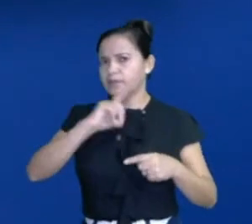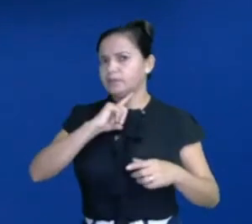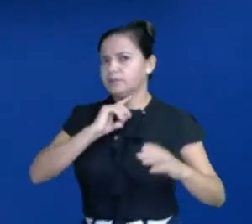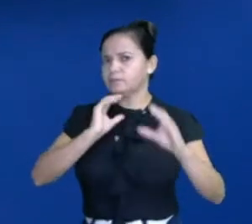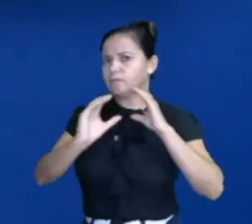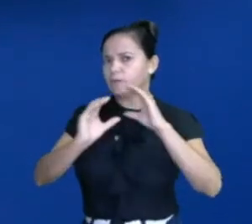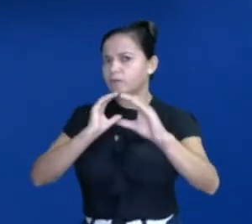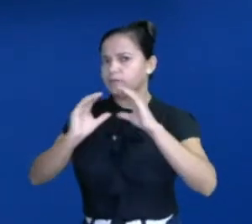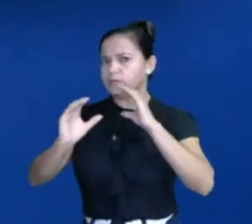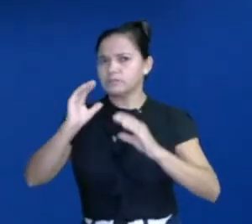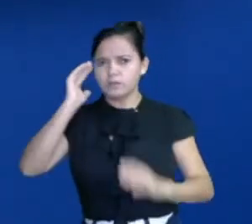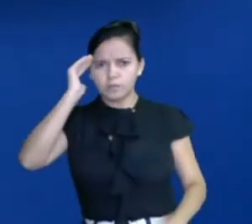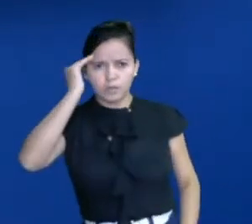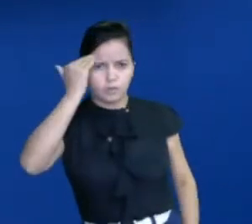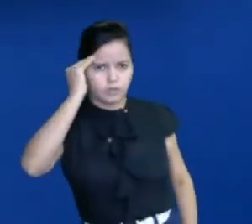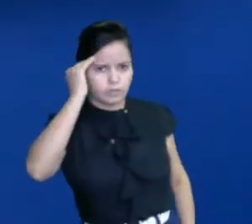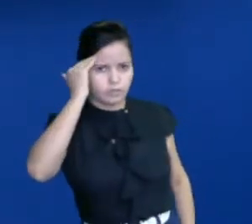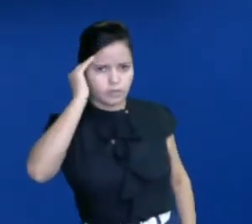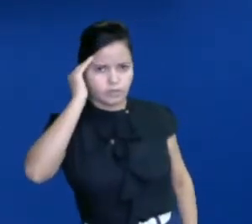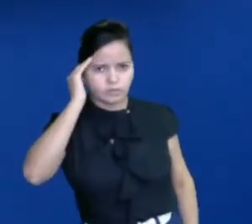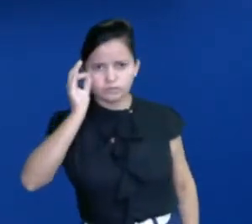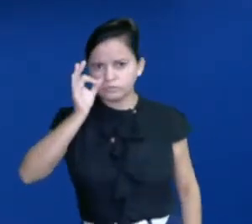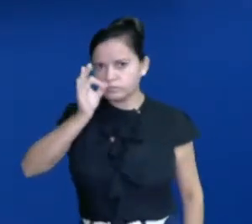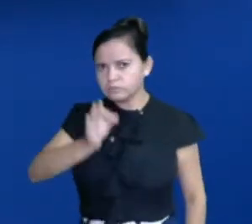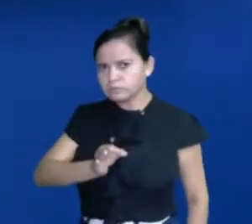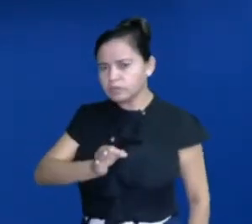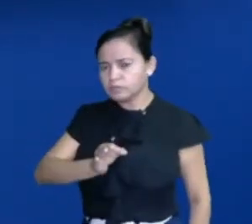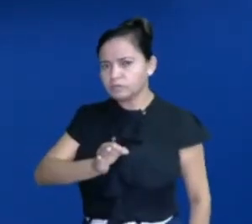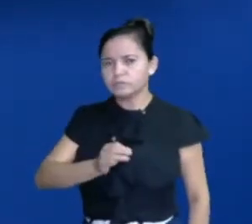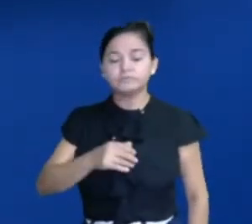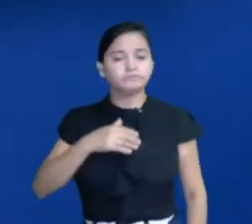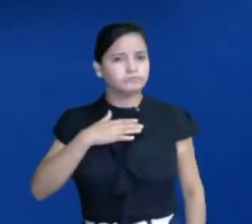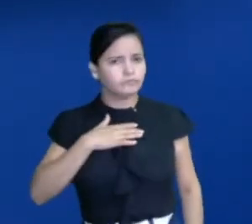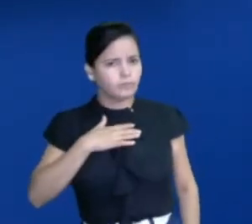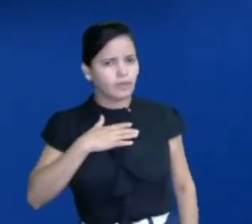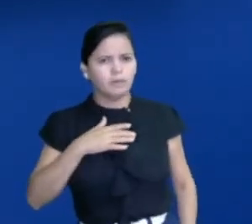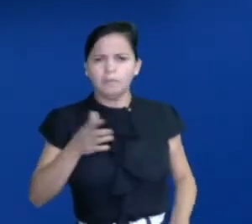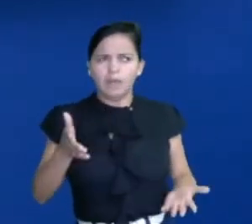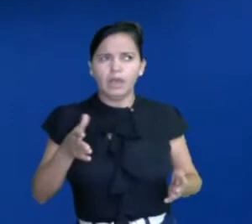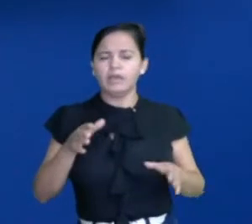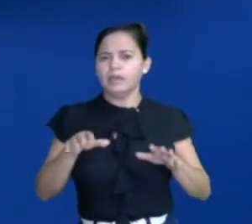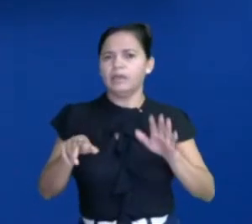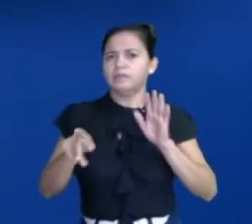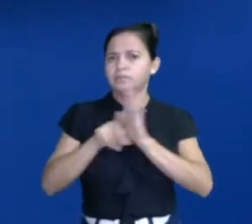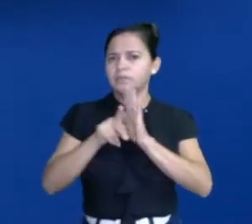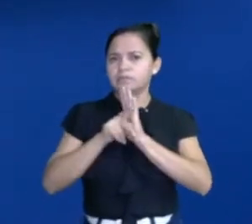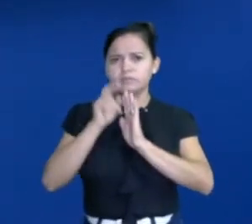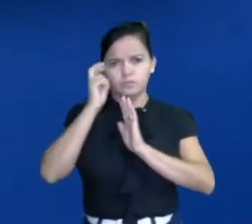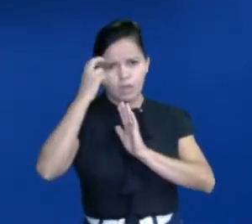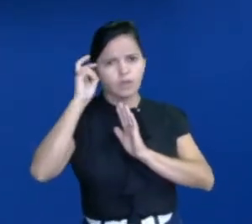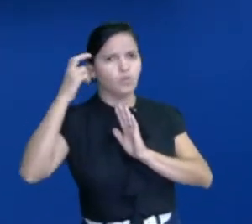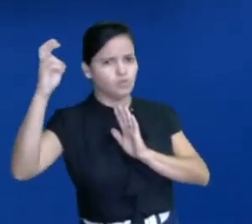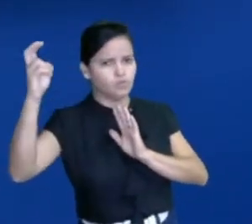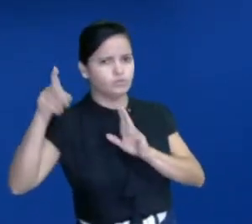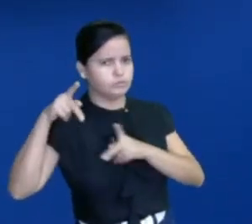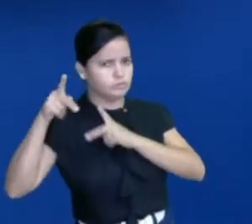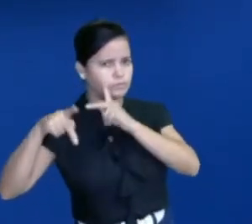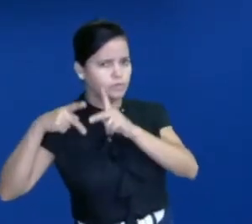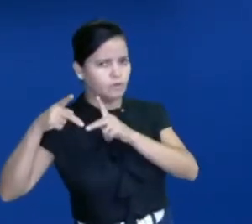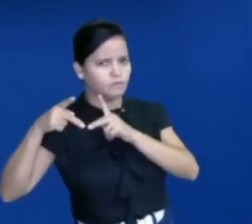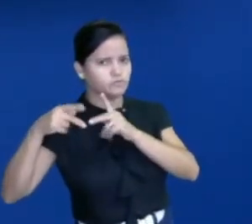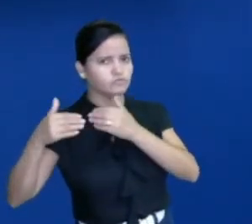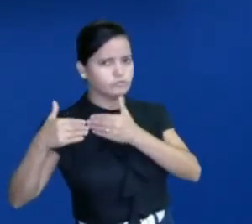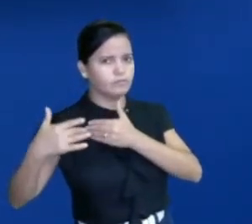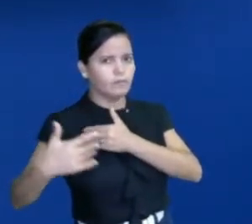haja entendimento, certo? Mas também é uma questão de culturas. E a gente vai ver por que a partir